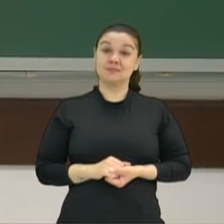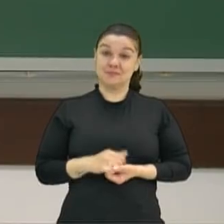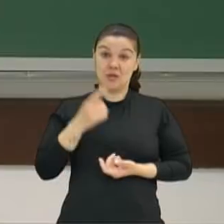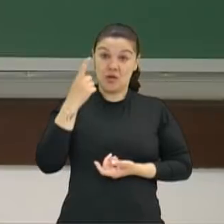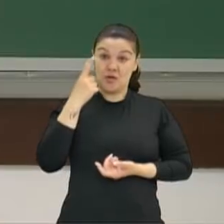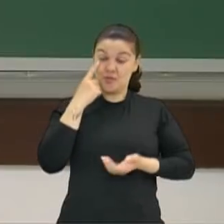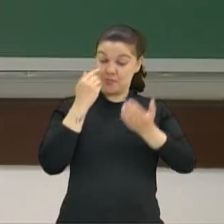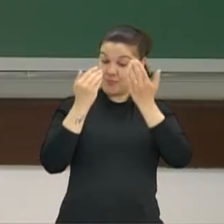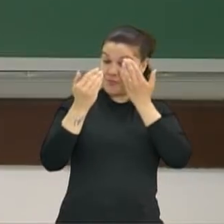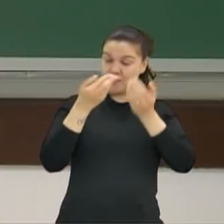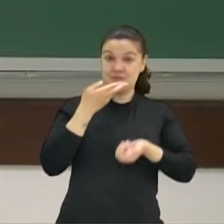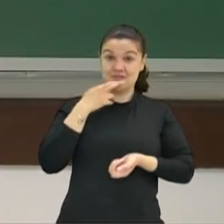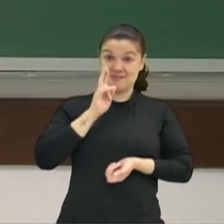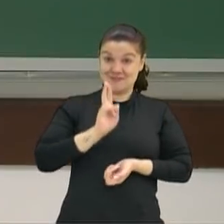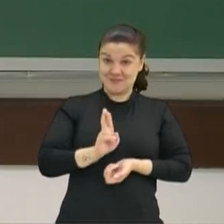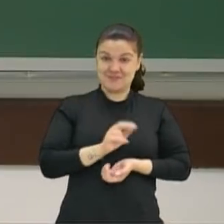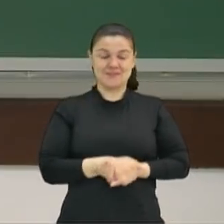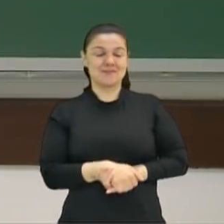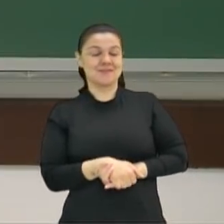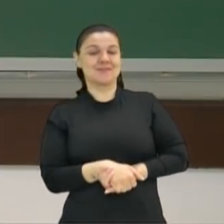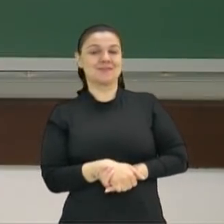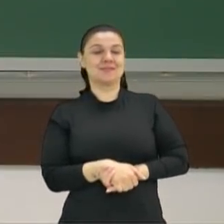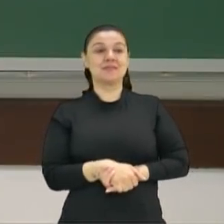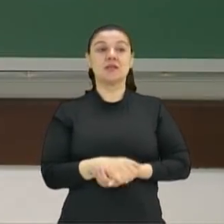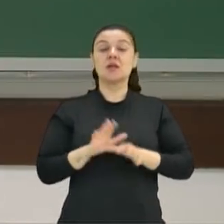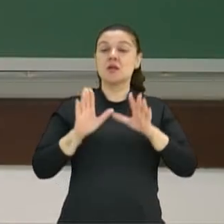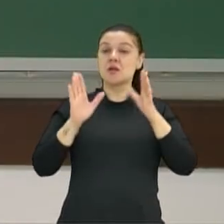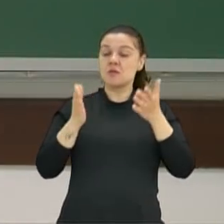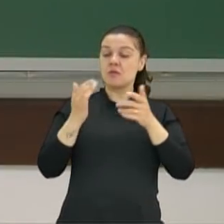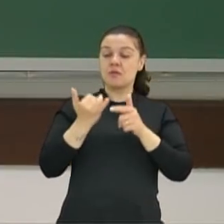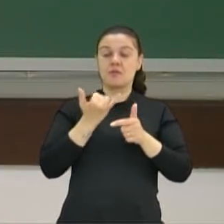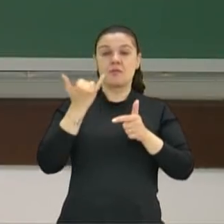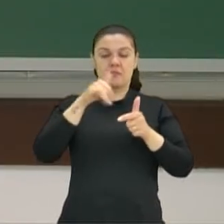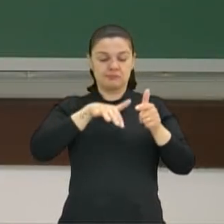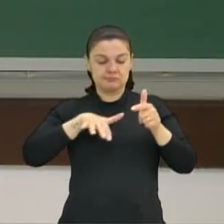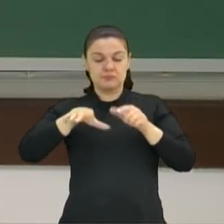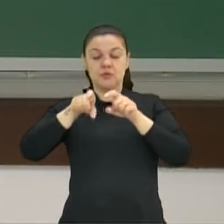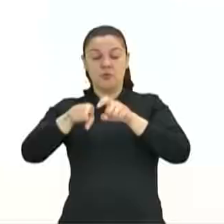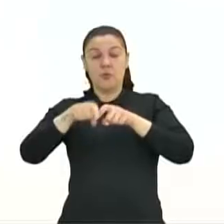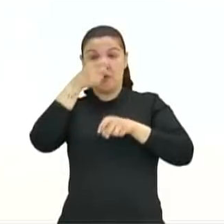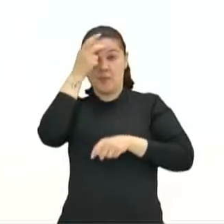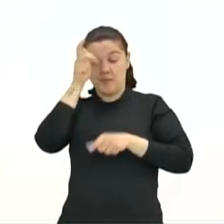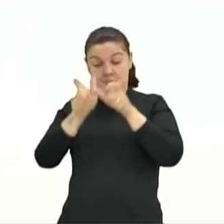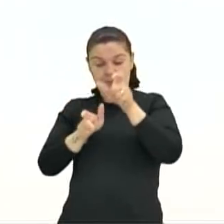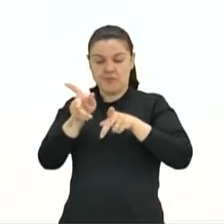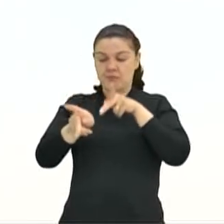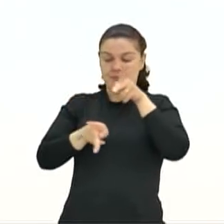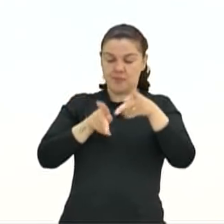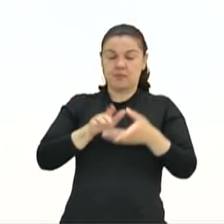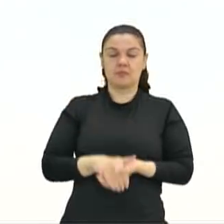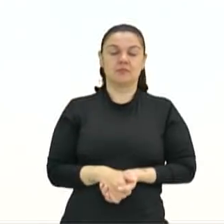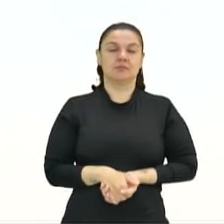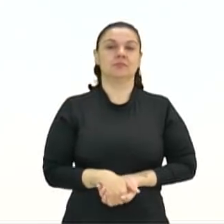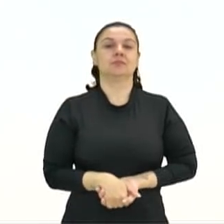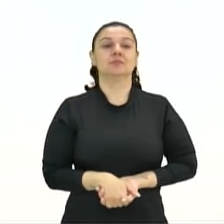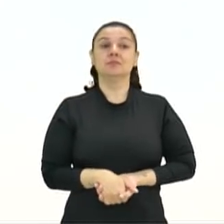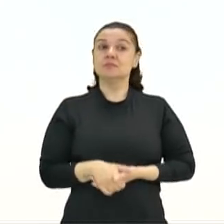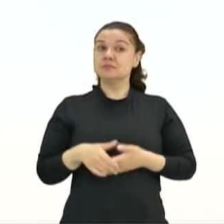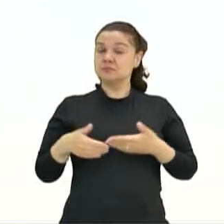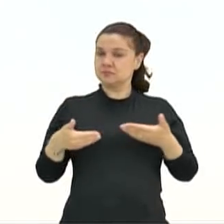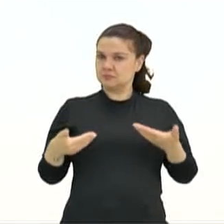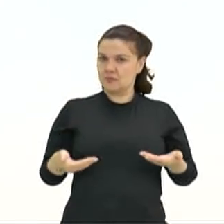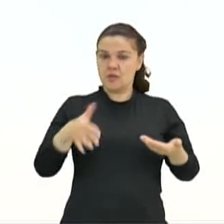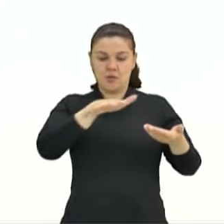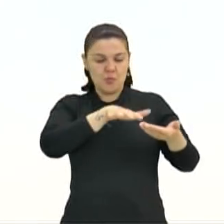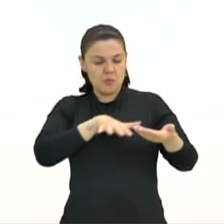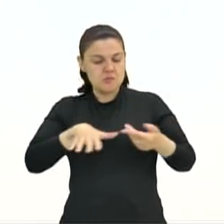Vamos conferir a nossa resposta? Qual a importância do espaço rural para os seres humanos? No